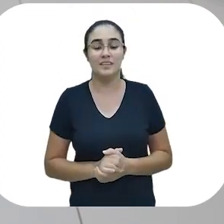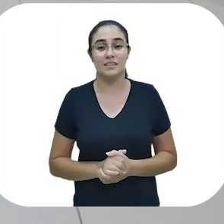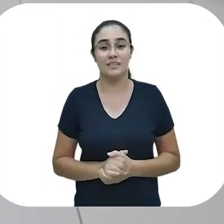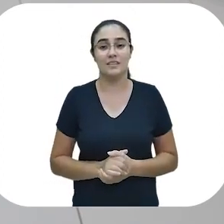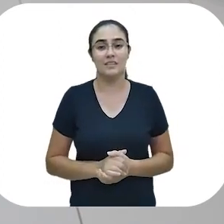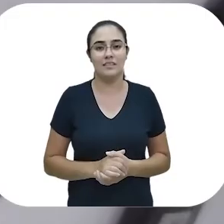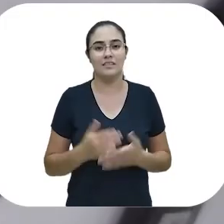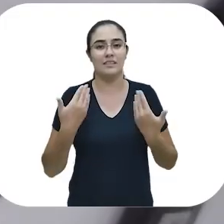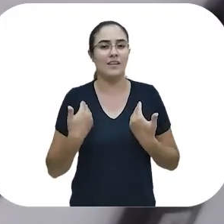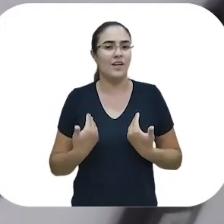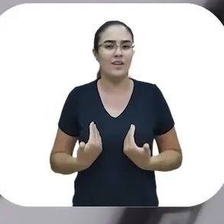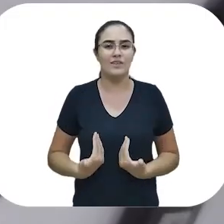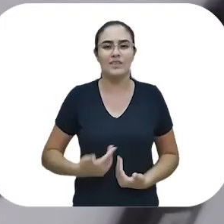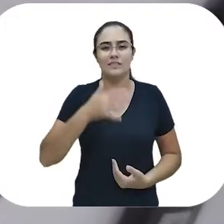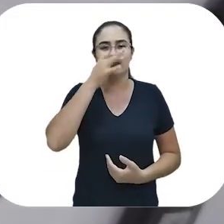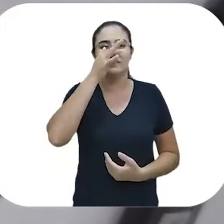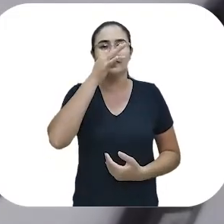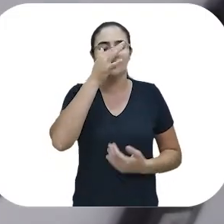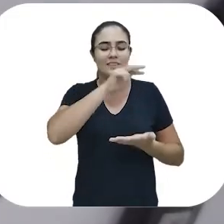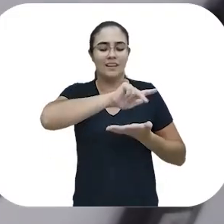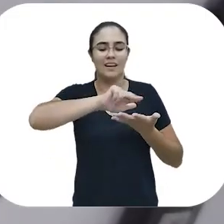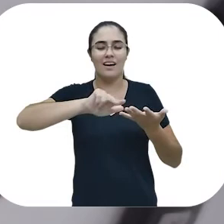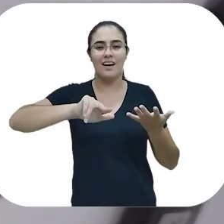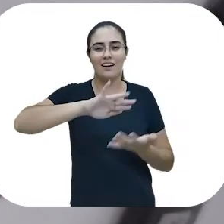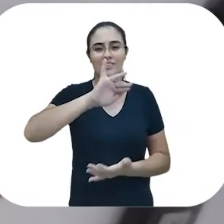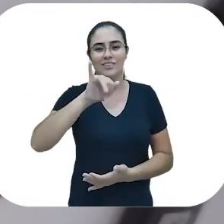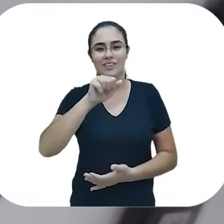Sou passiflora, sou jasmim,